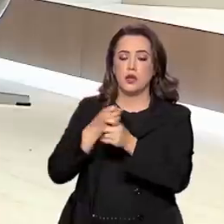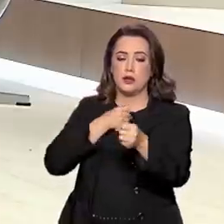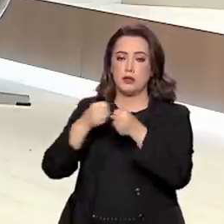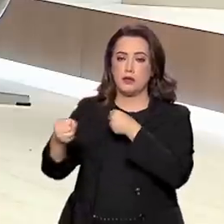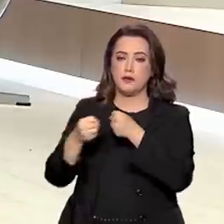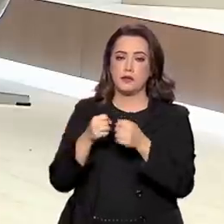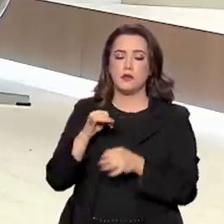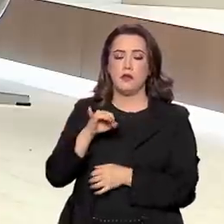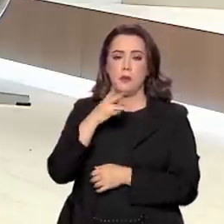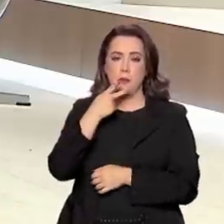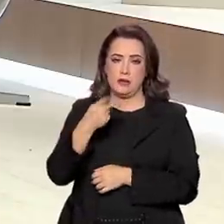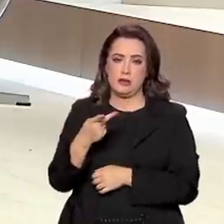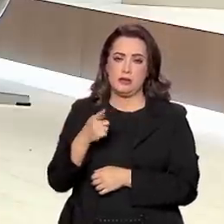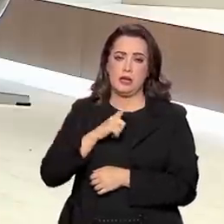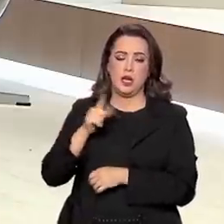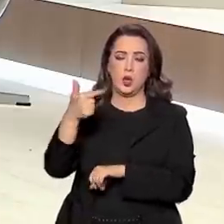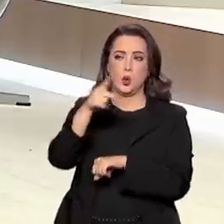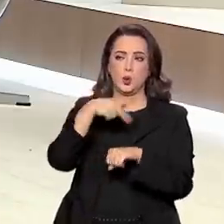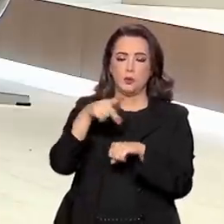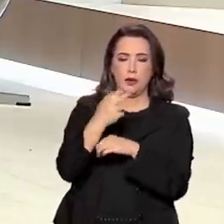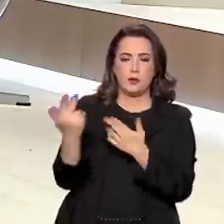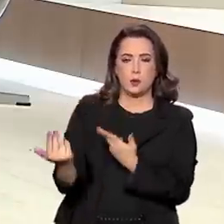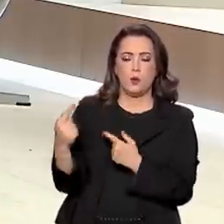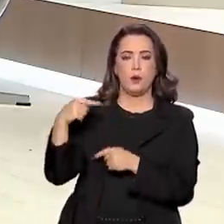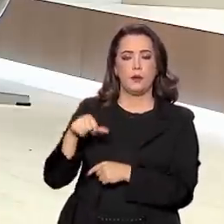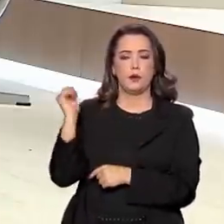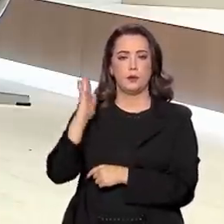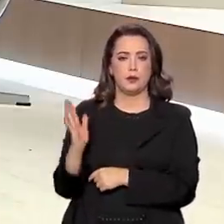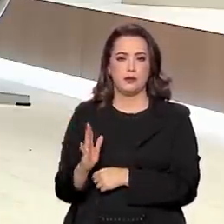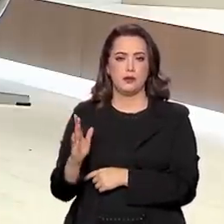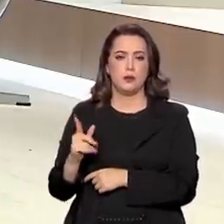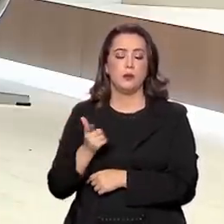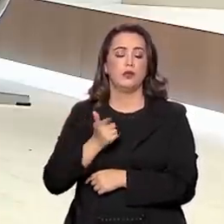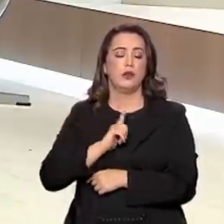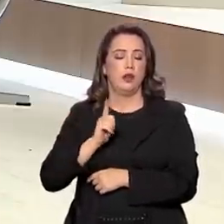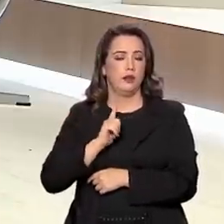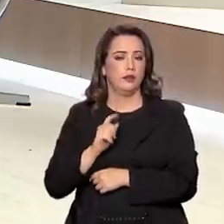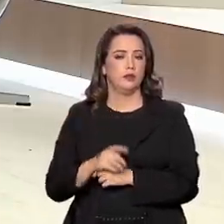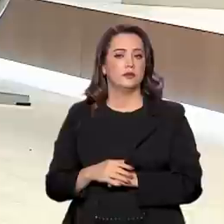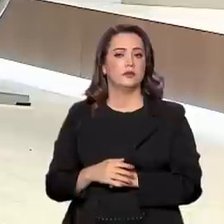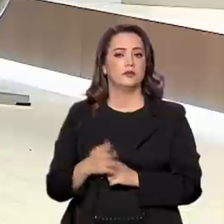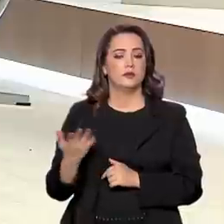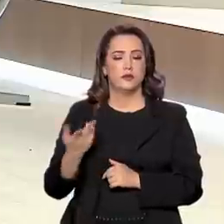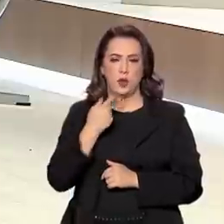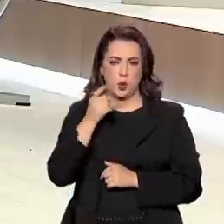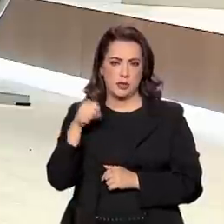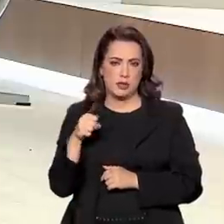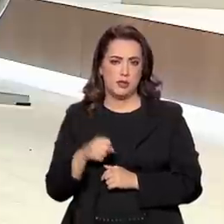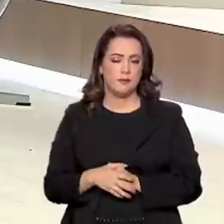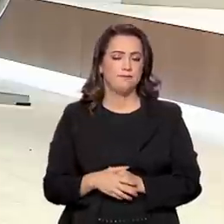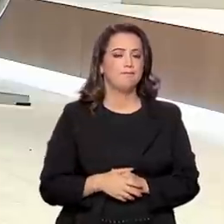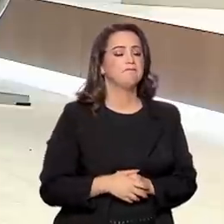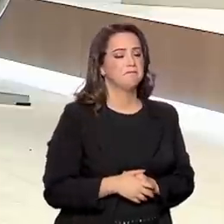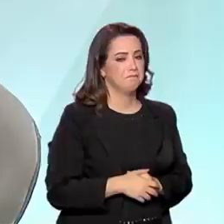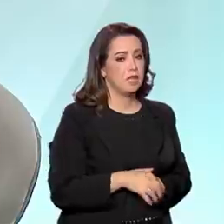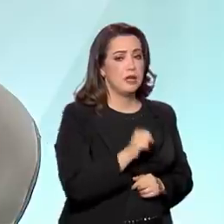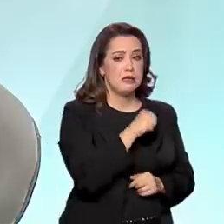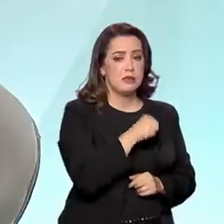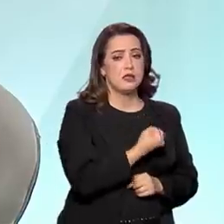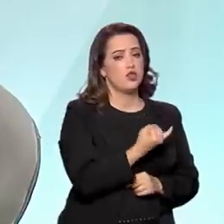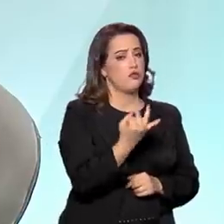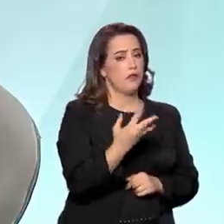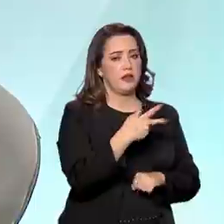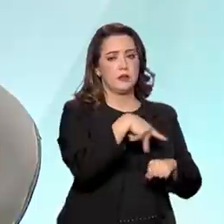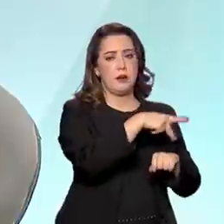entrevista sistema existe outro país o sol me diz que sim né outros países também tem esse sistema vários países adotam esse sistema né